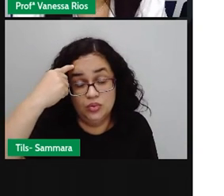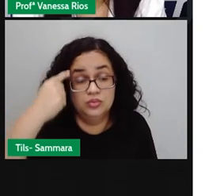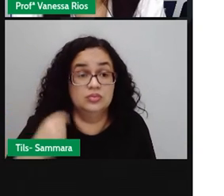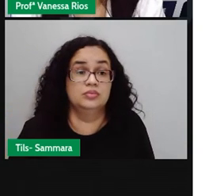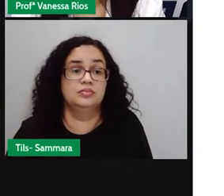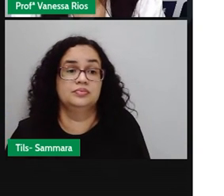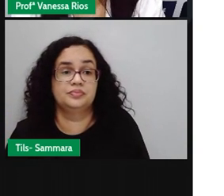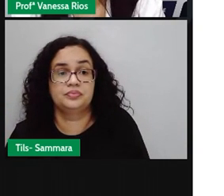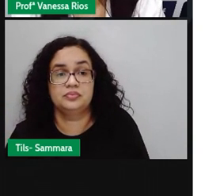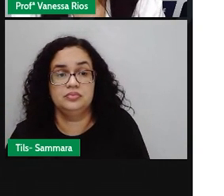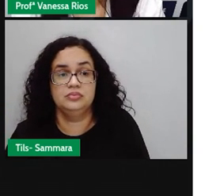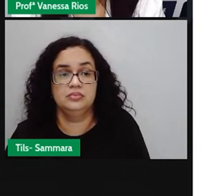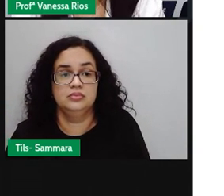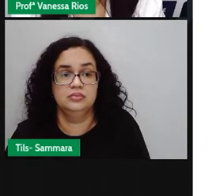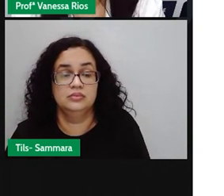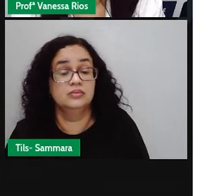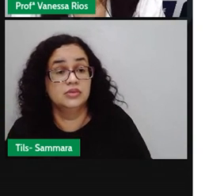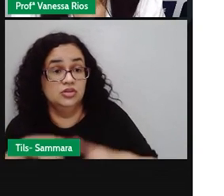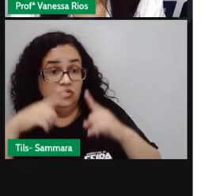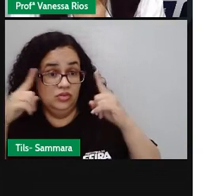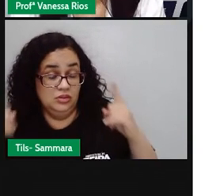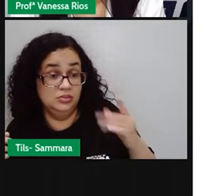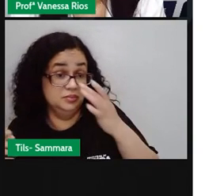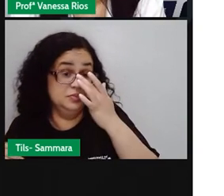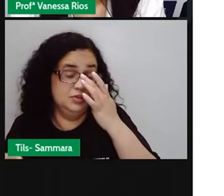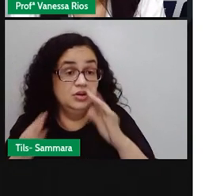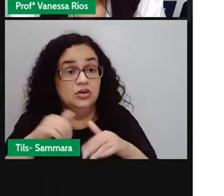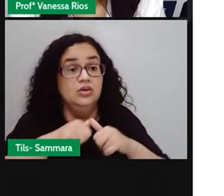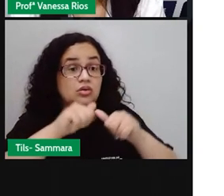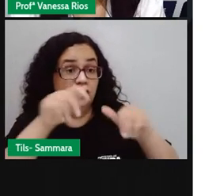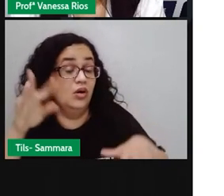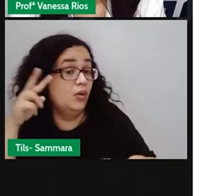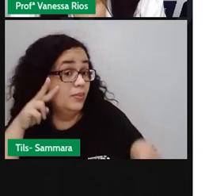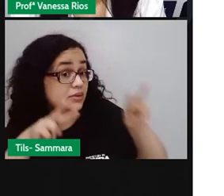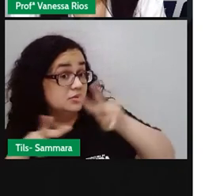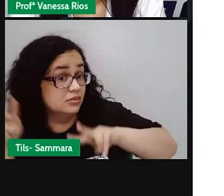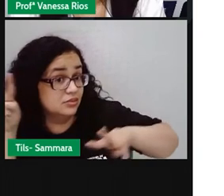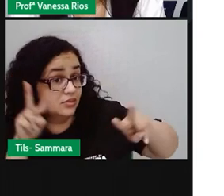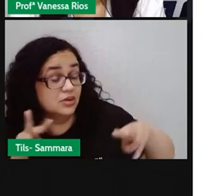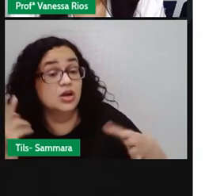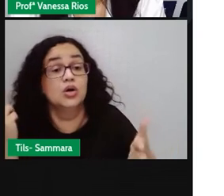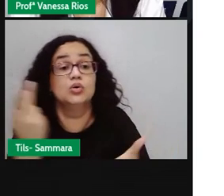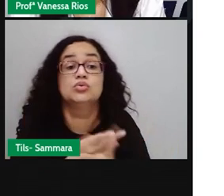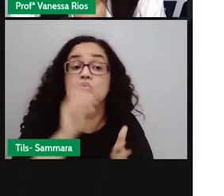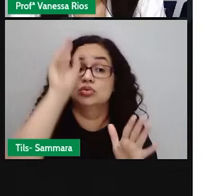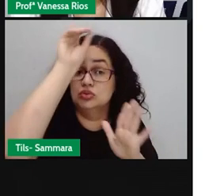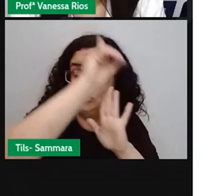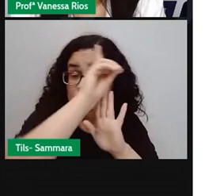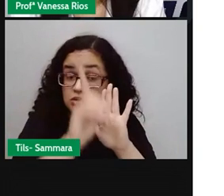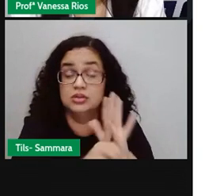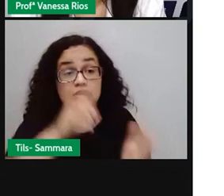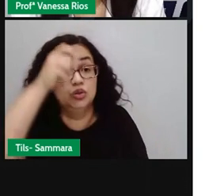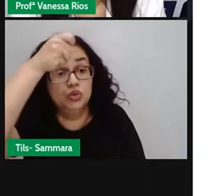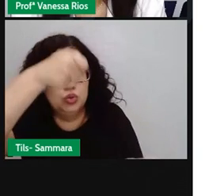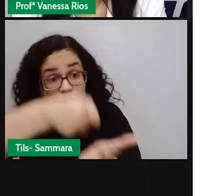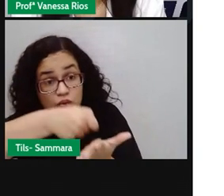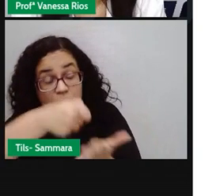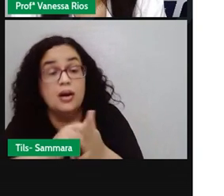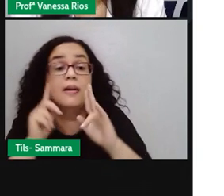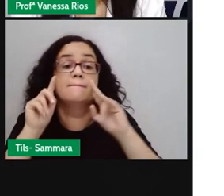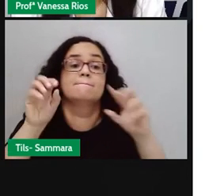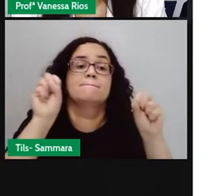você pensa. Mas vamos lá. Fiquem aí por dentro, ó, do que é seu direito, do que é seu dever, para que